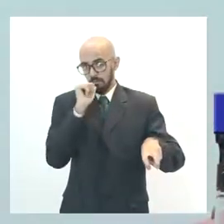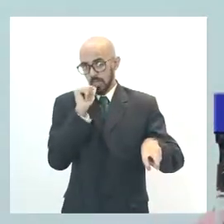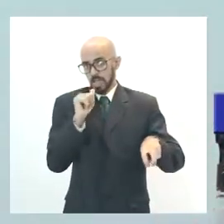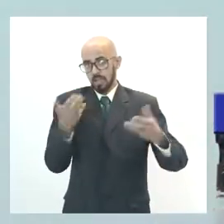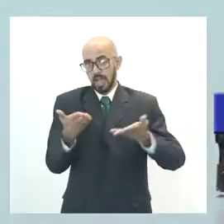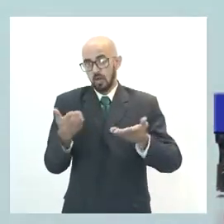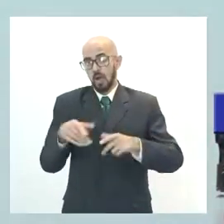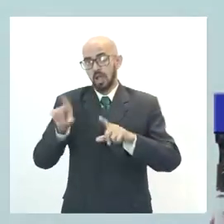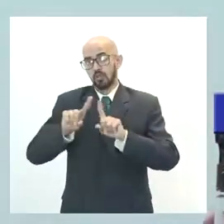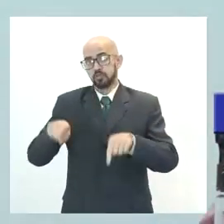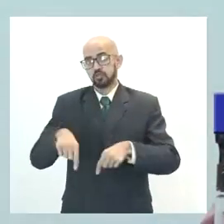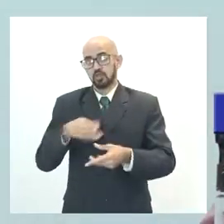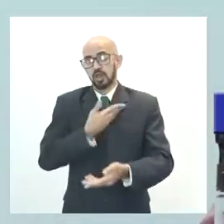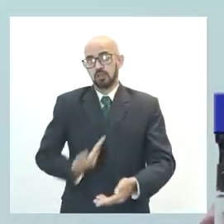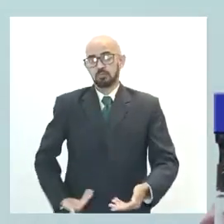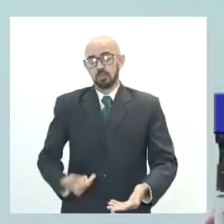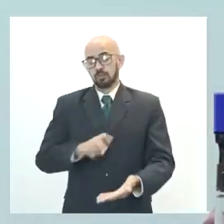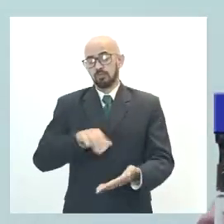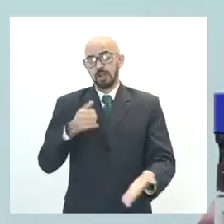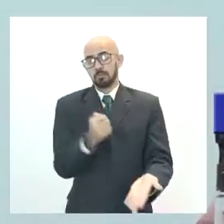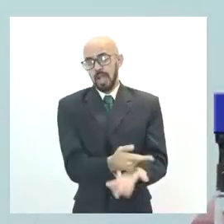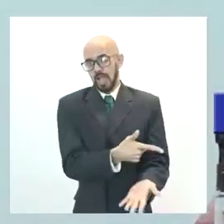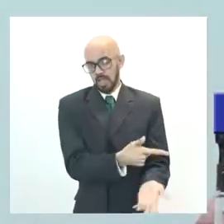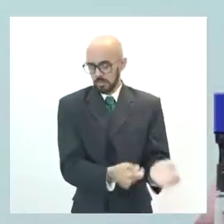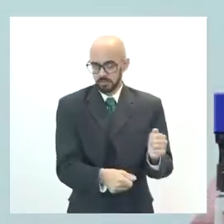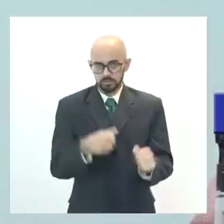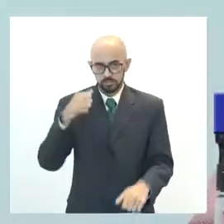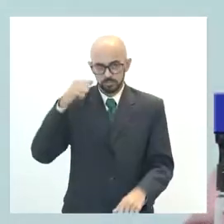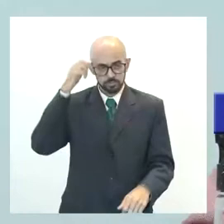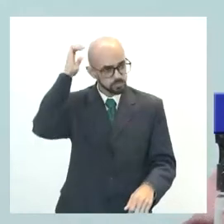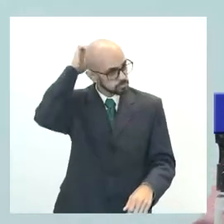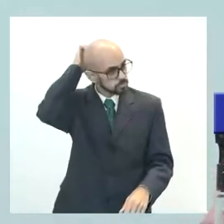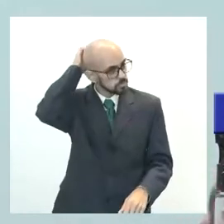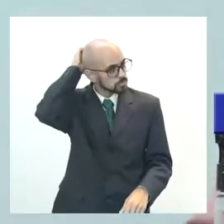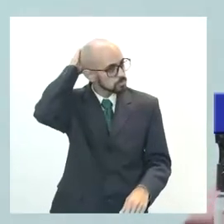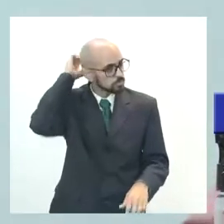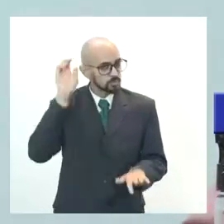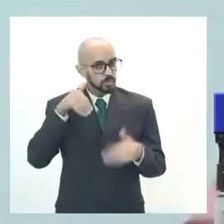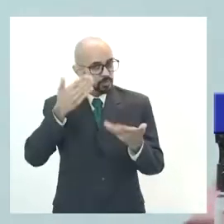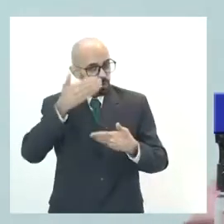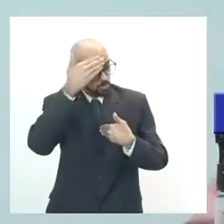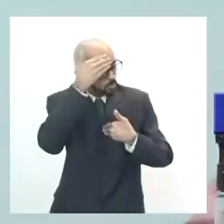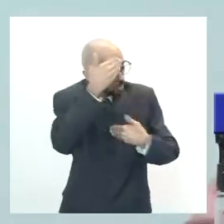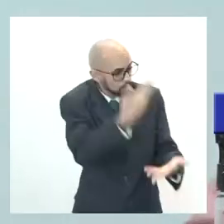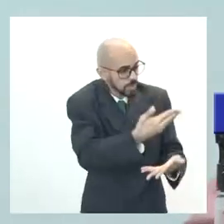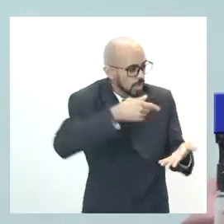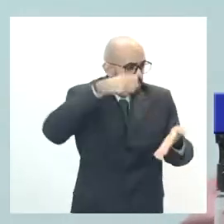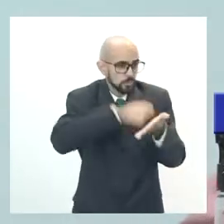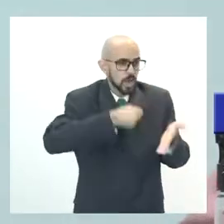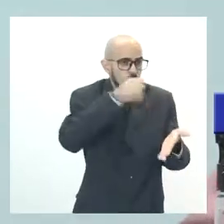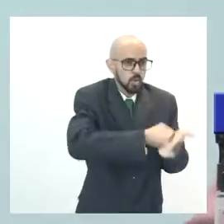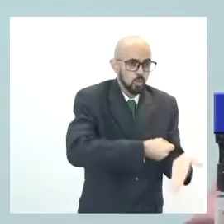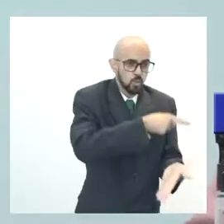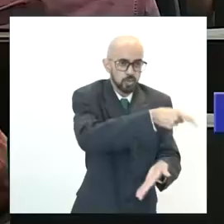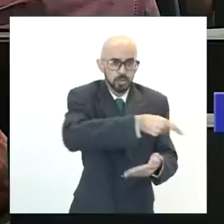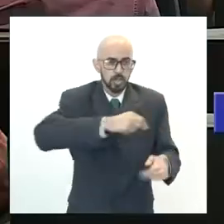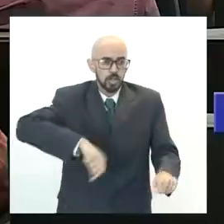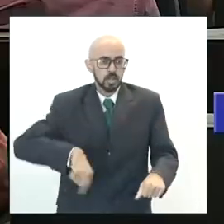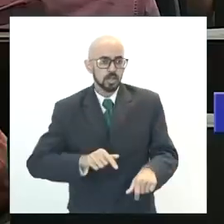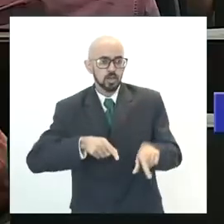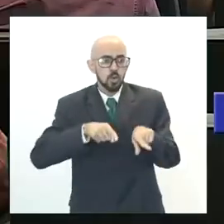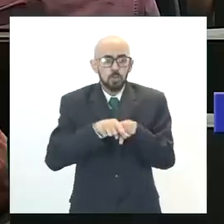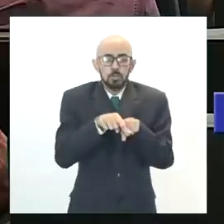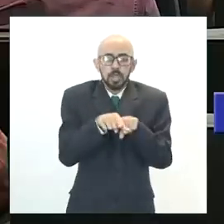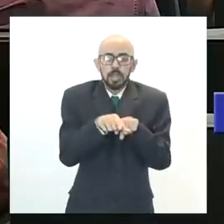É ele que vai pagar quantos então companheiros obrigado pela luta companheiro Paulo Ramos mais uma vez